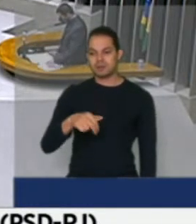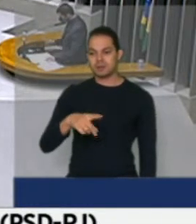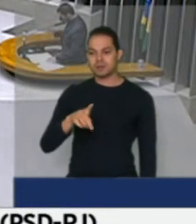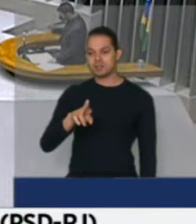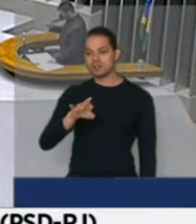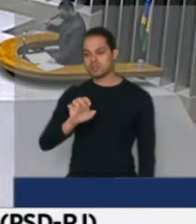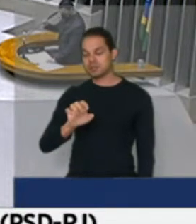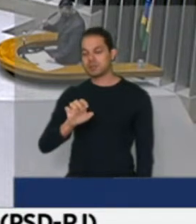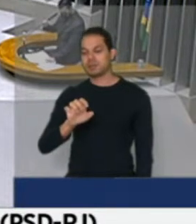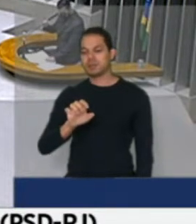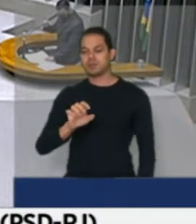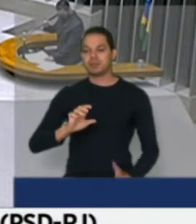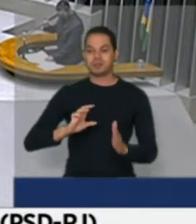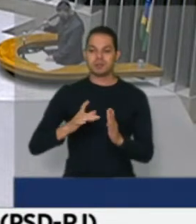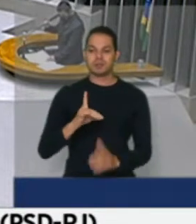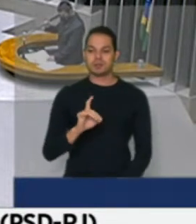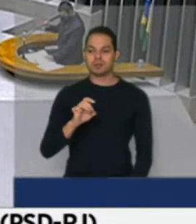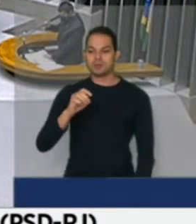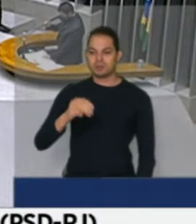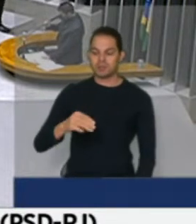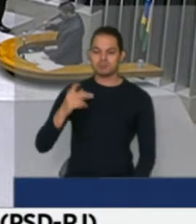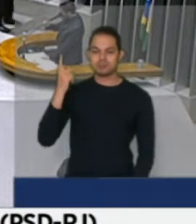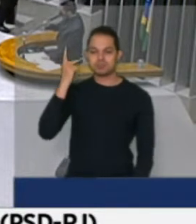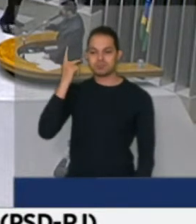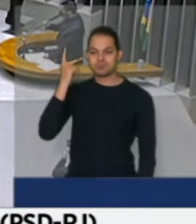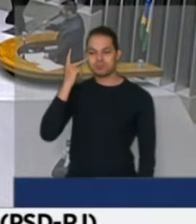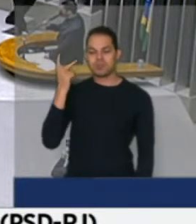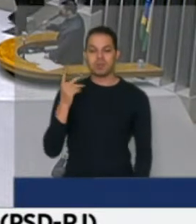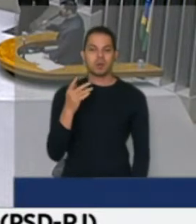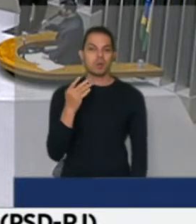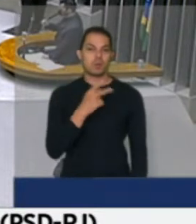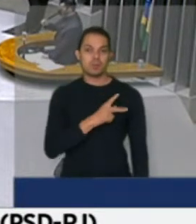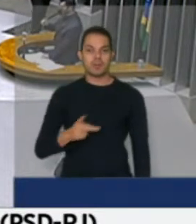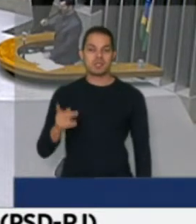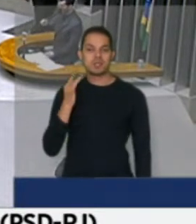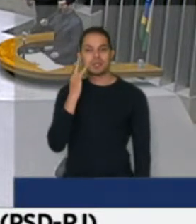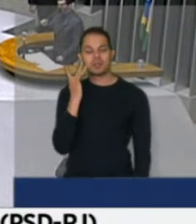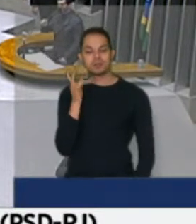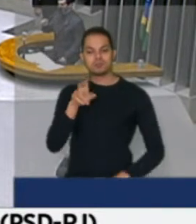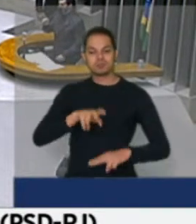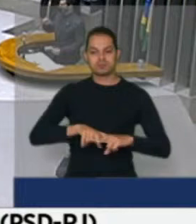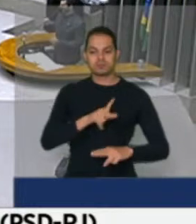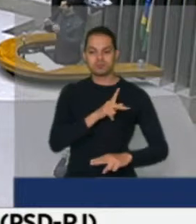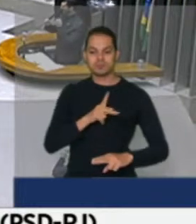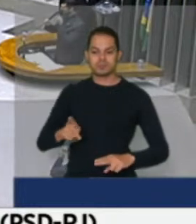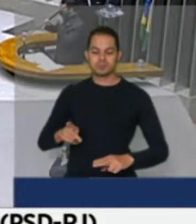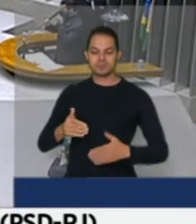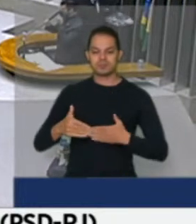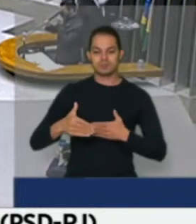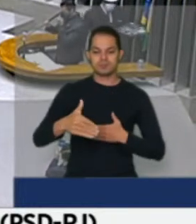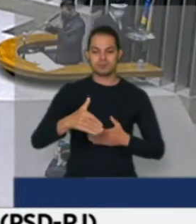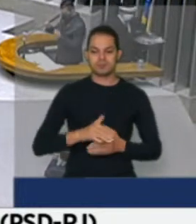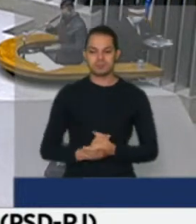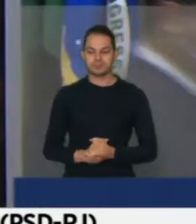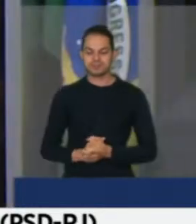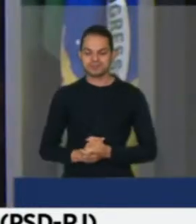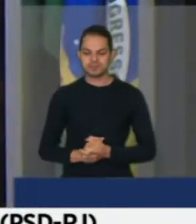Momento em que o presidente da Câmara, deputado Arthur Lira, assume a presidência da sessão. Senhores deputados, senhor presidente,